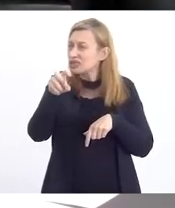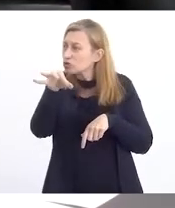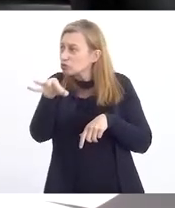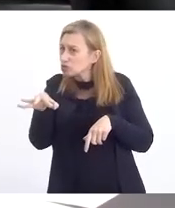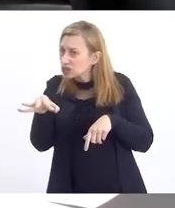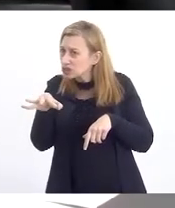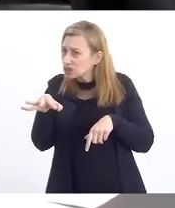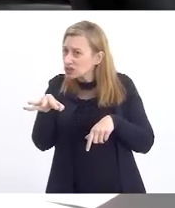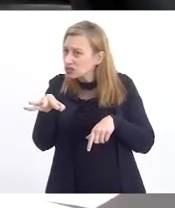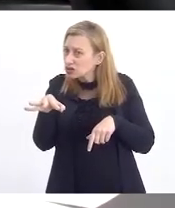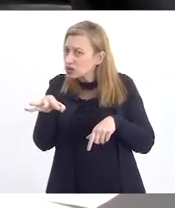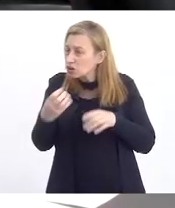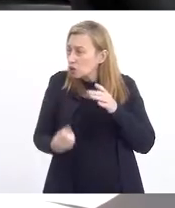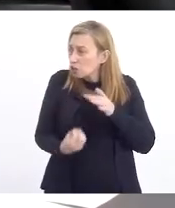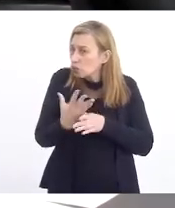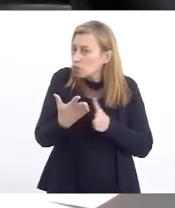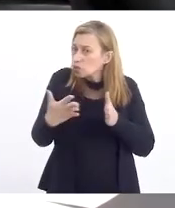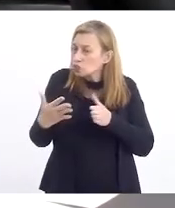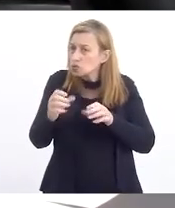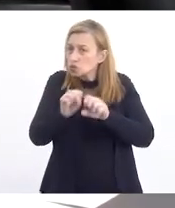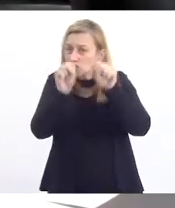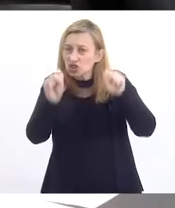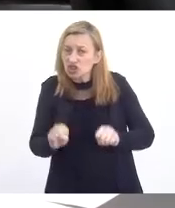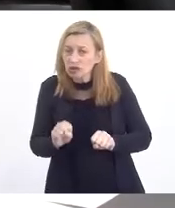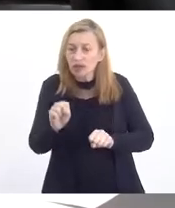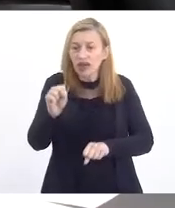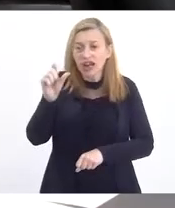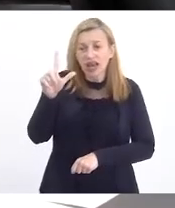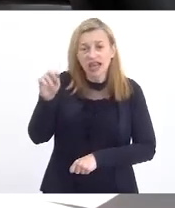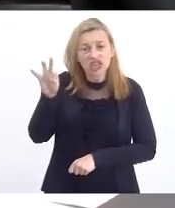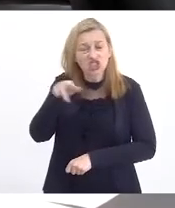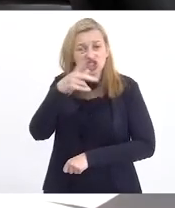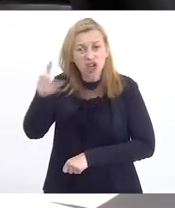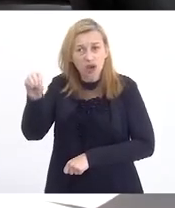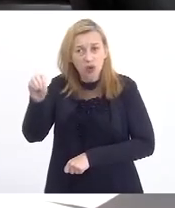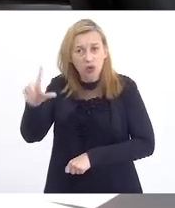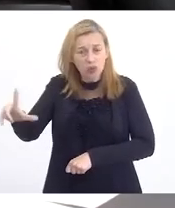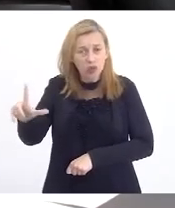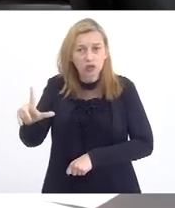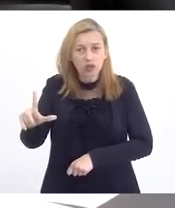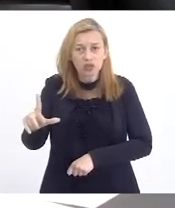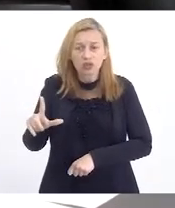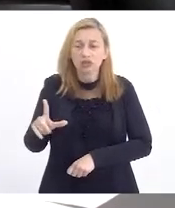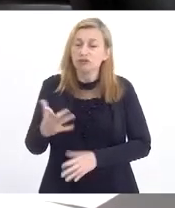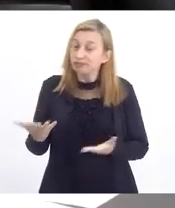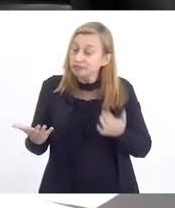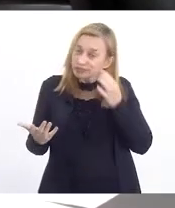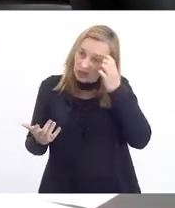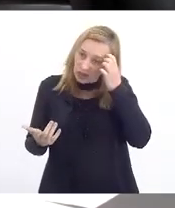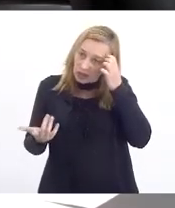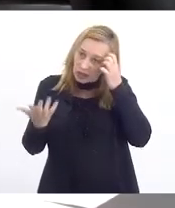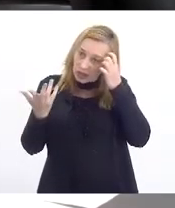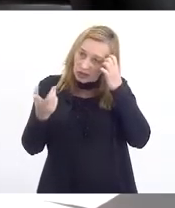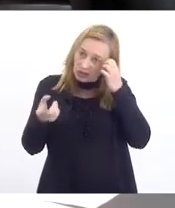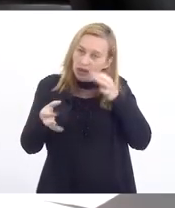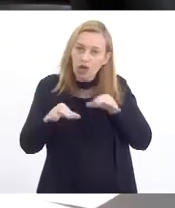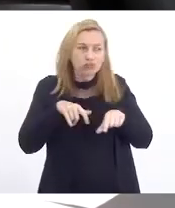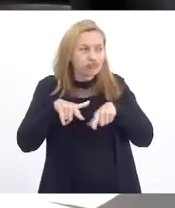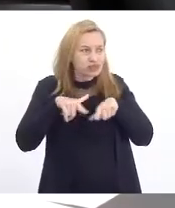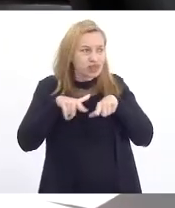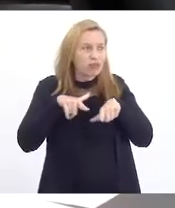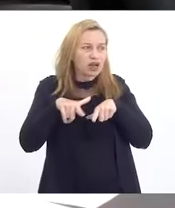75% do que produz o sistema imunano laranjal, que produz 7. Então, eu acho que esse é um trabalho